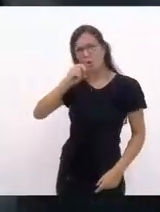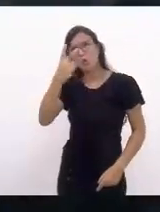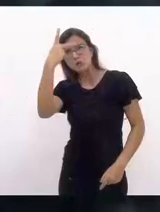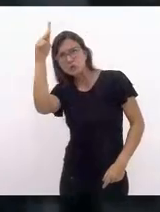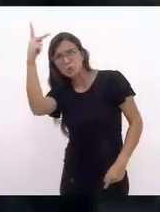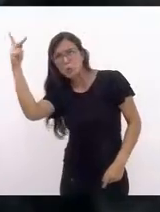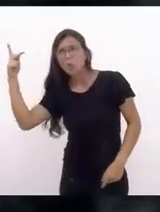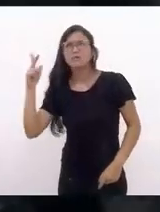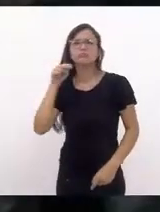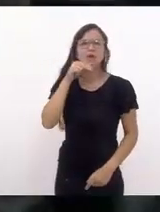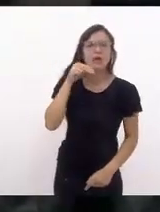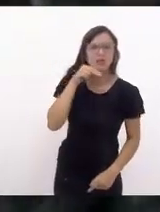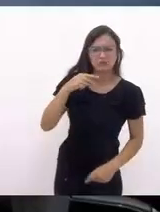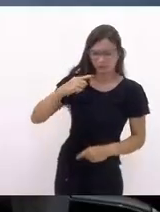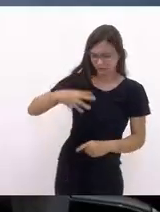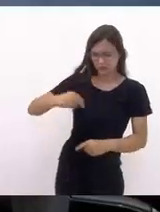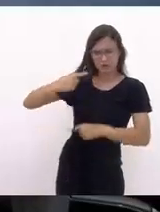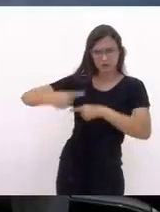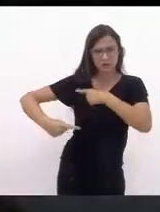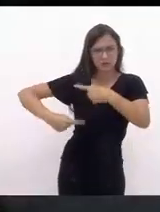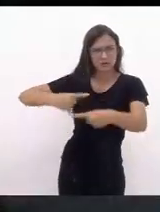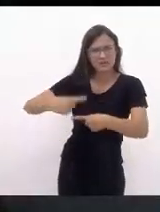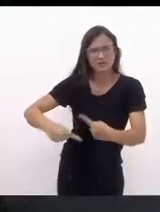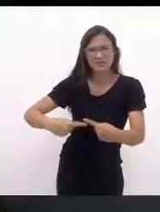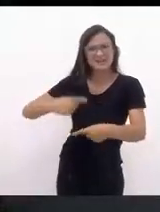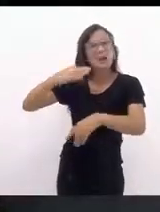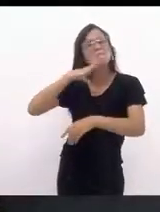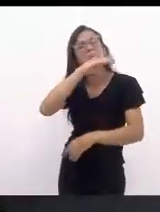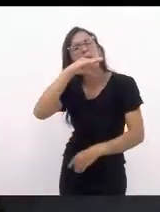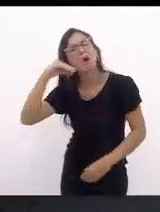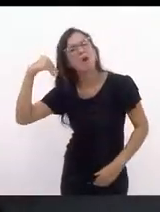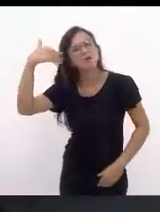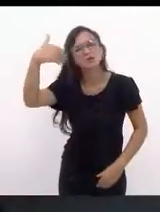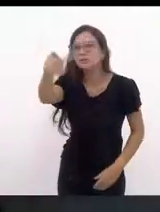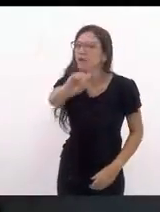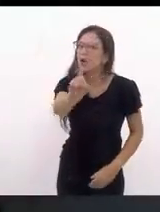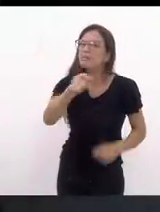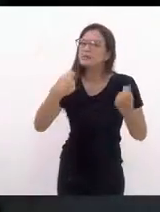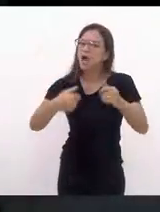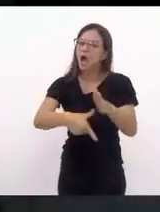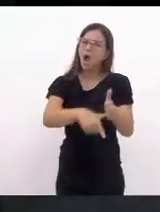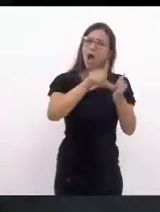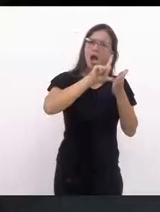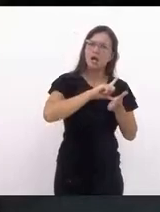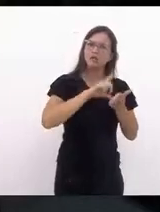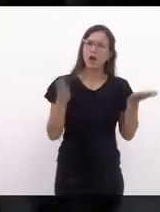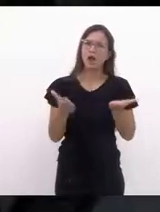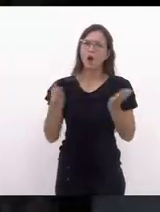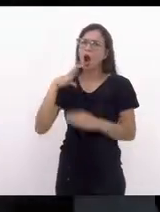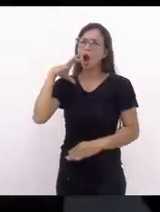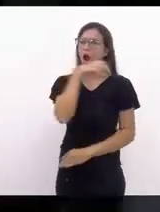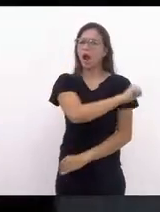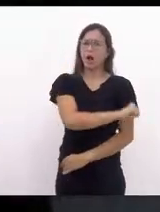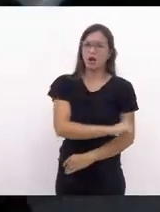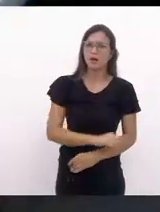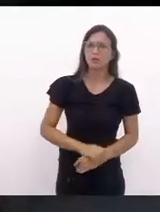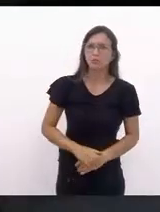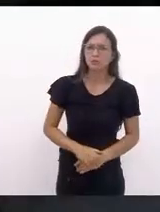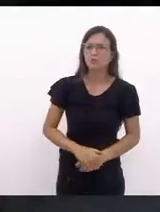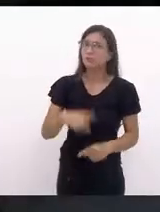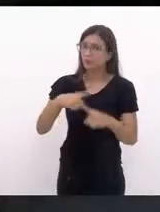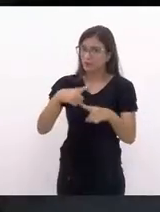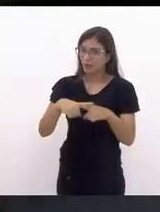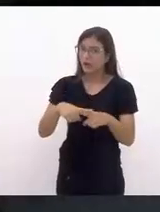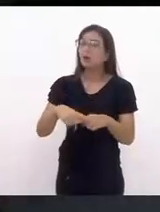realmente corrige essa injustiça que seja feito o mais rápido possível porque corremos um sério risco de nossas